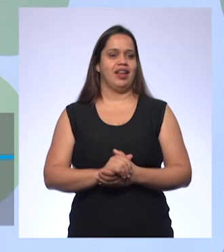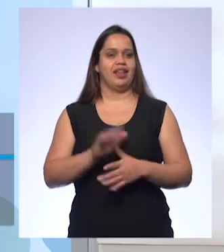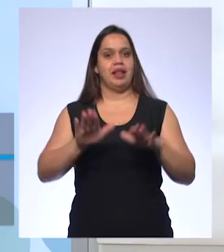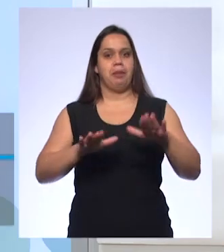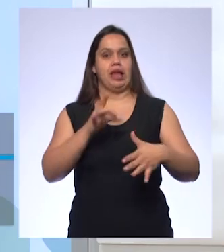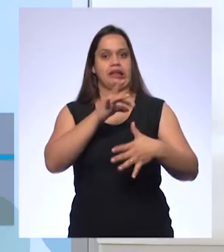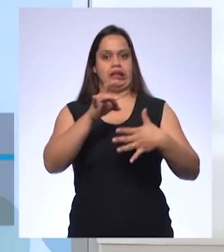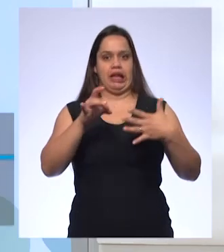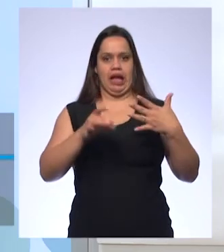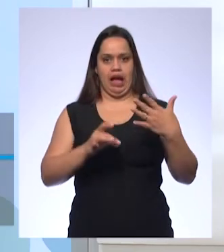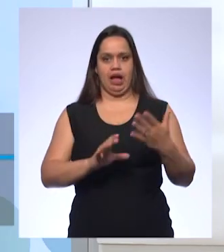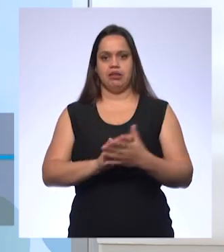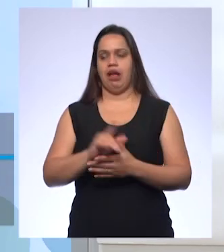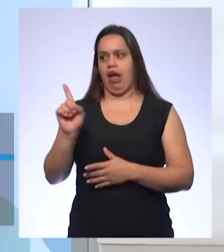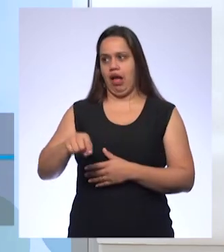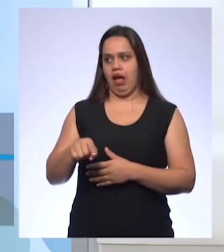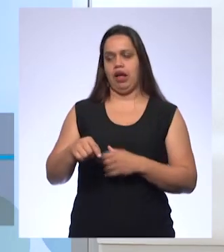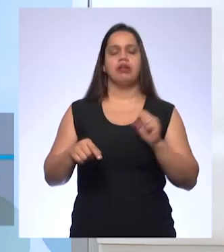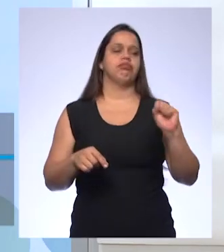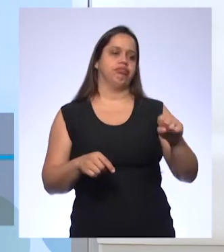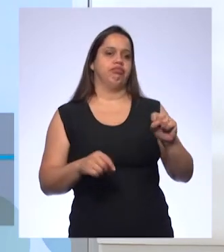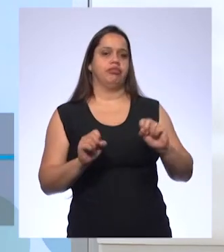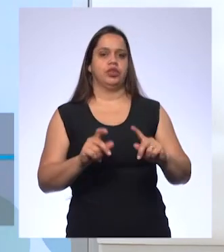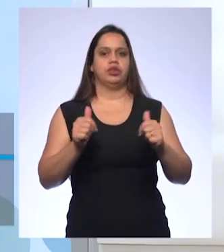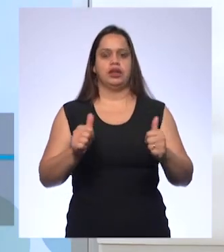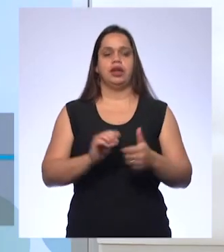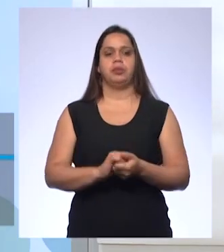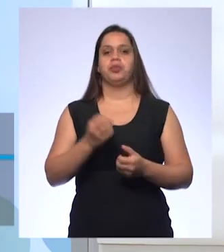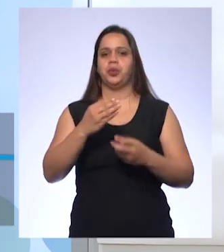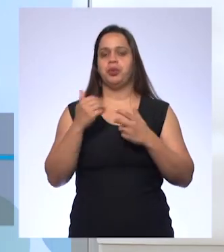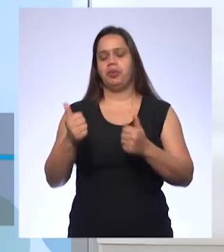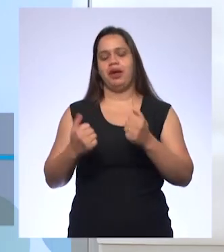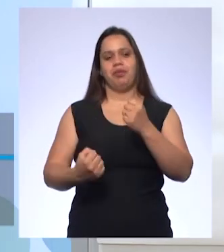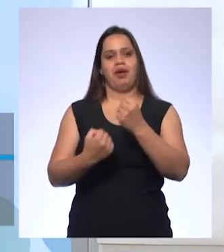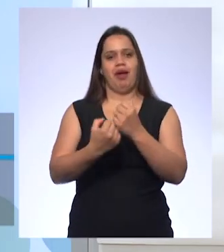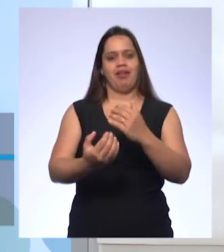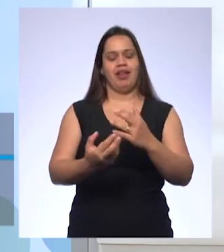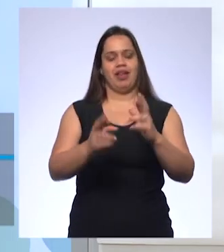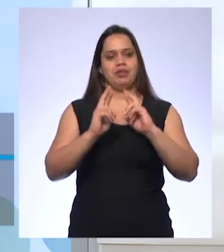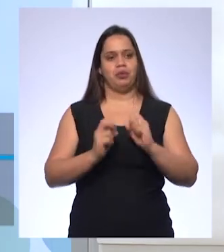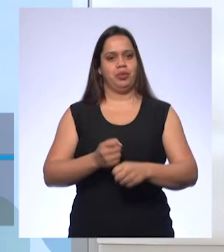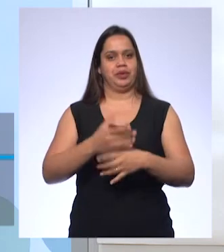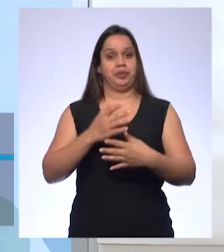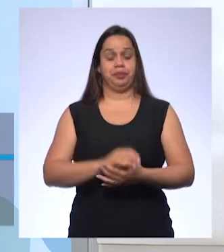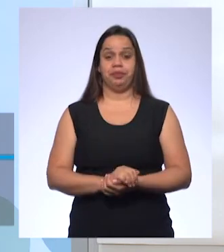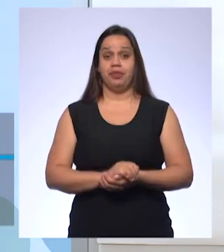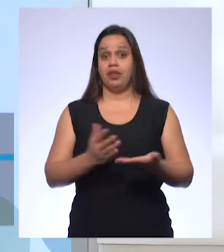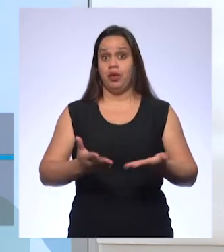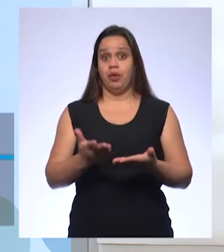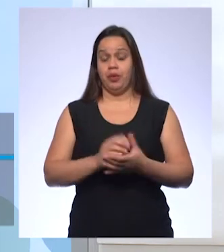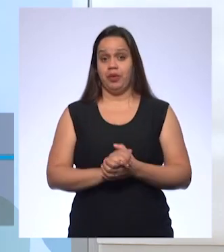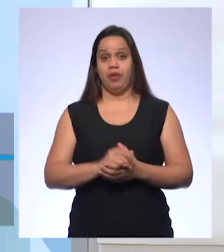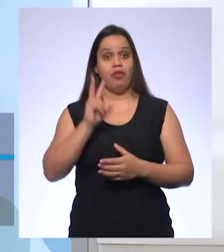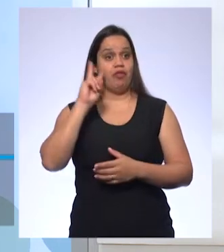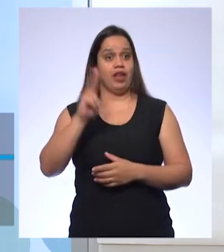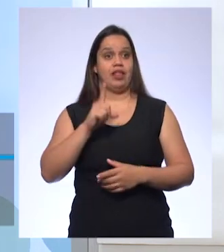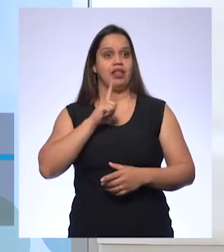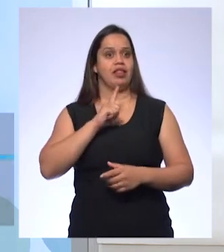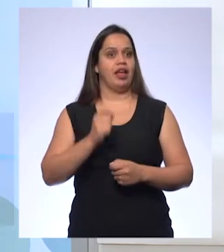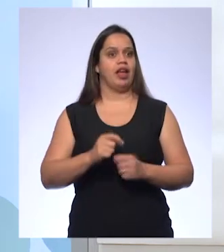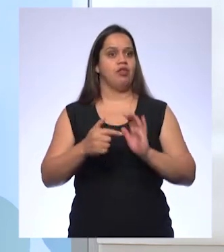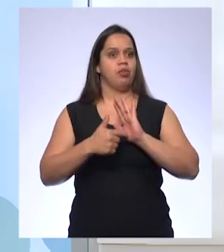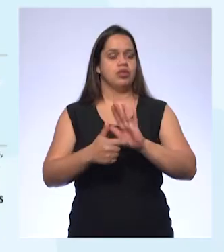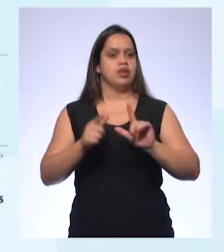Depende de cada item? Isso. Muito bem, muito obrigado pela sua contribuição. Olha só, gente, então a gente tem uma pirâmidezinha aí para